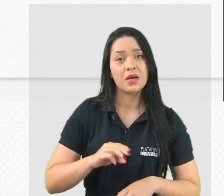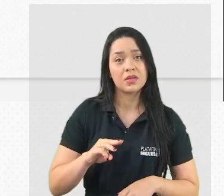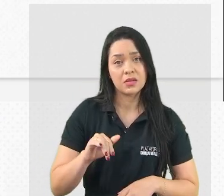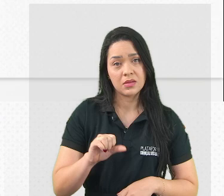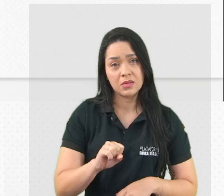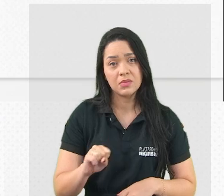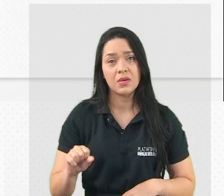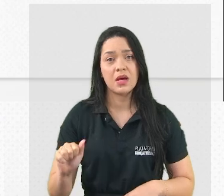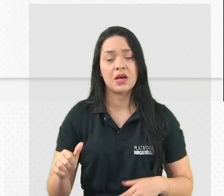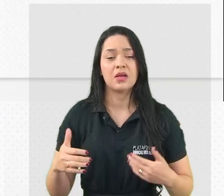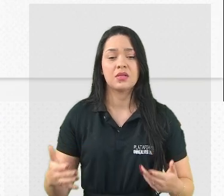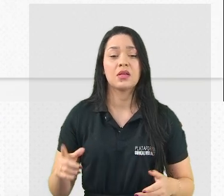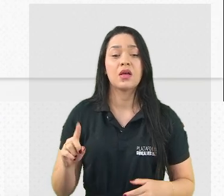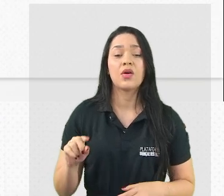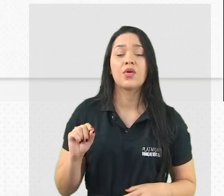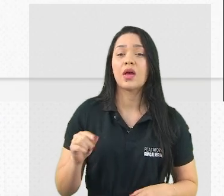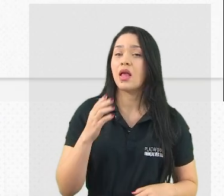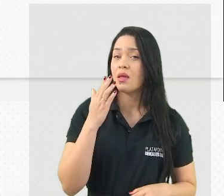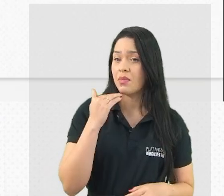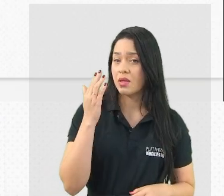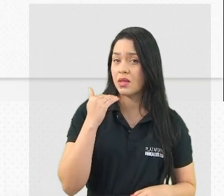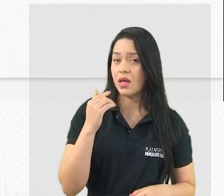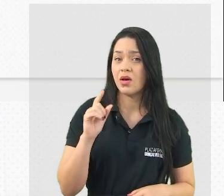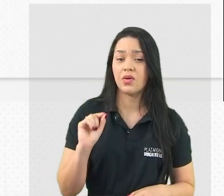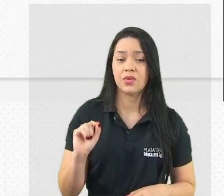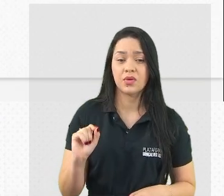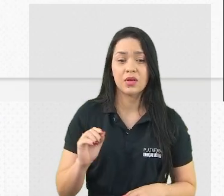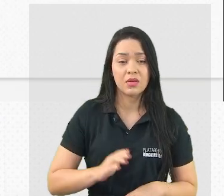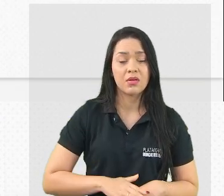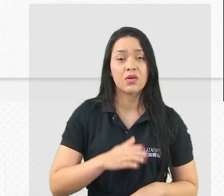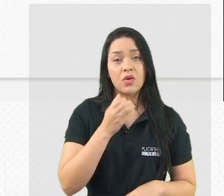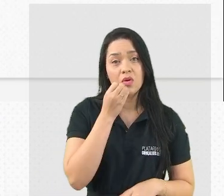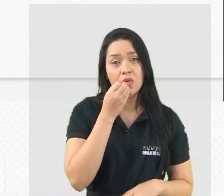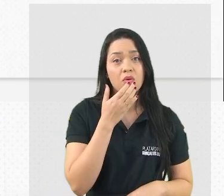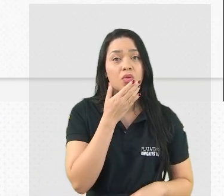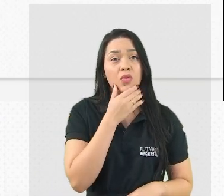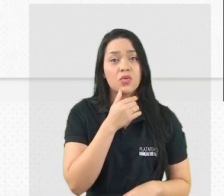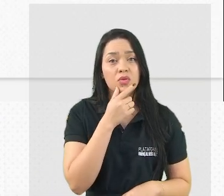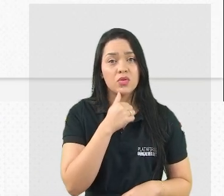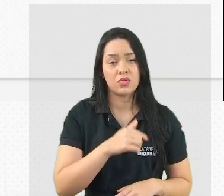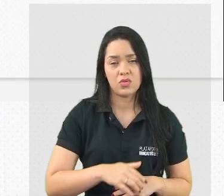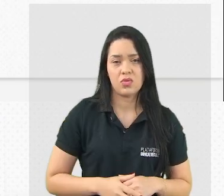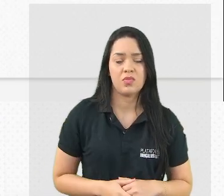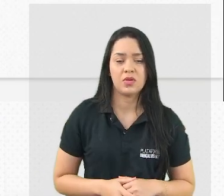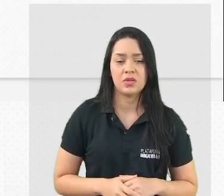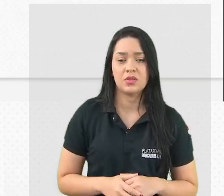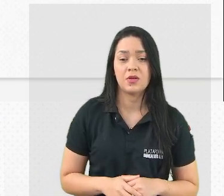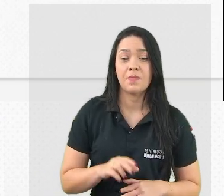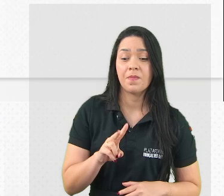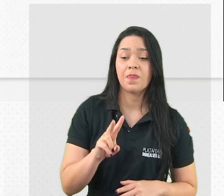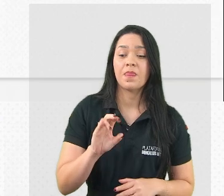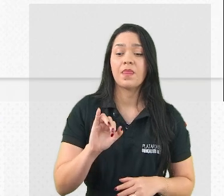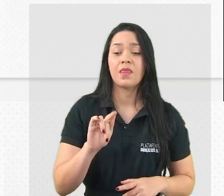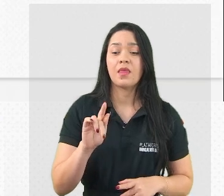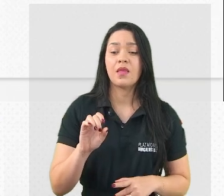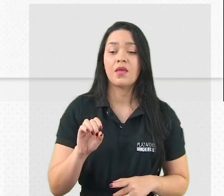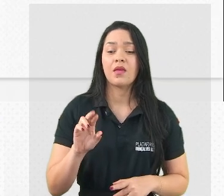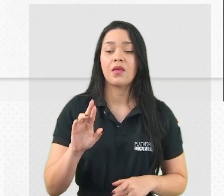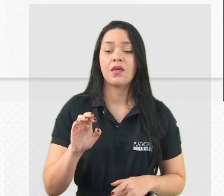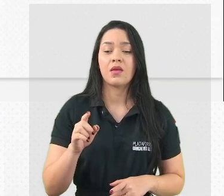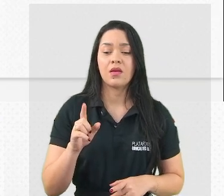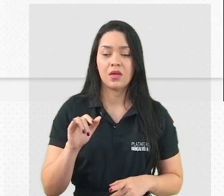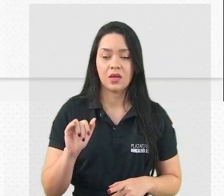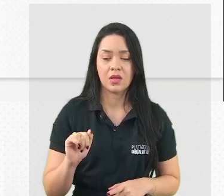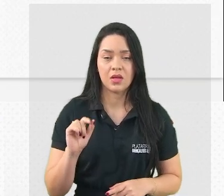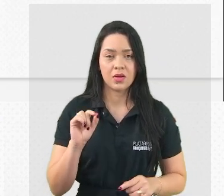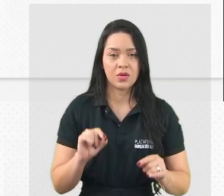muscular. Esse é um distúrbio alimentar que acomete bem mais os homens. A vigorexia é um transtorno de ansiedade